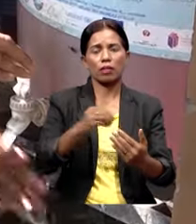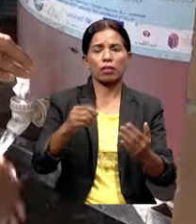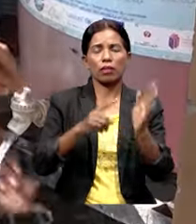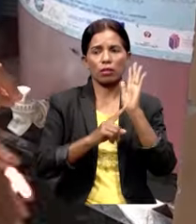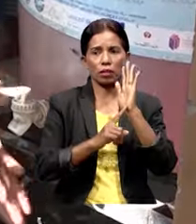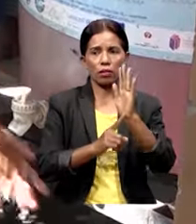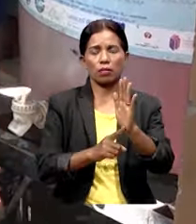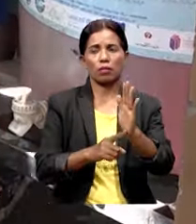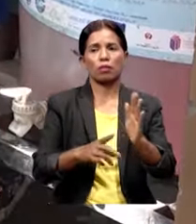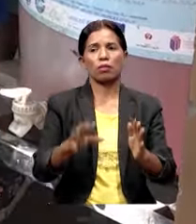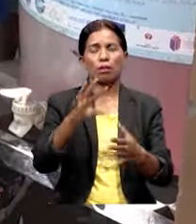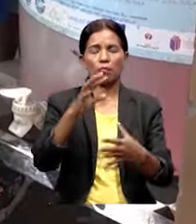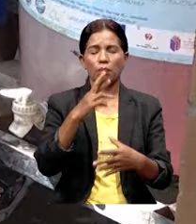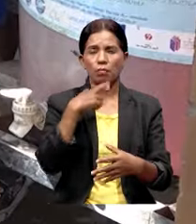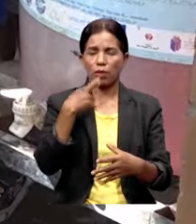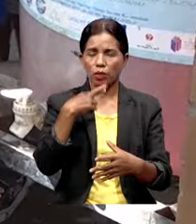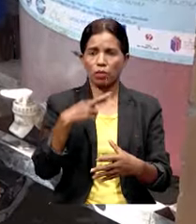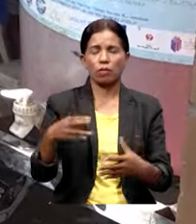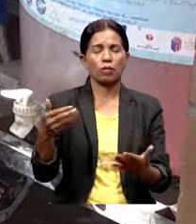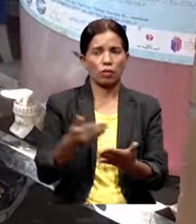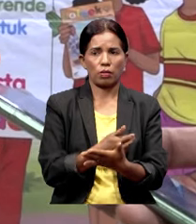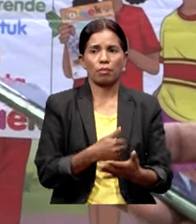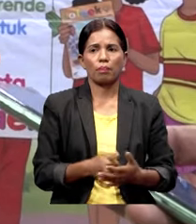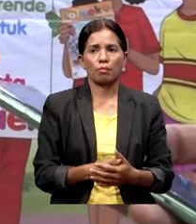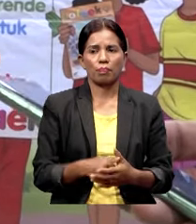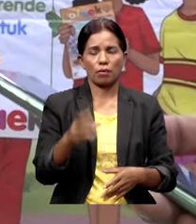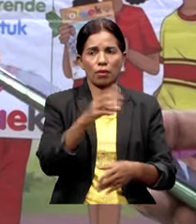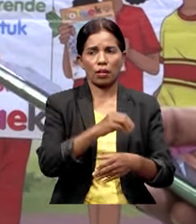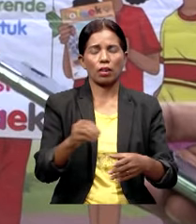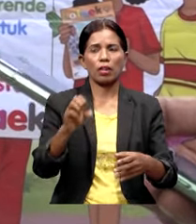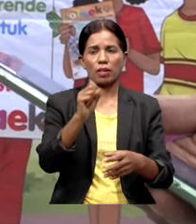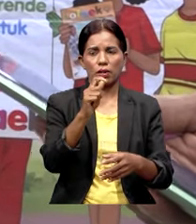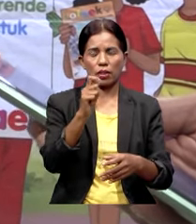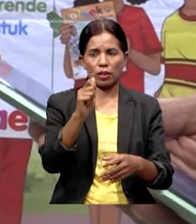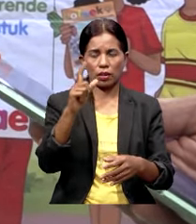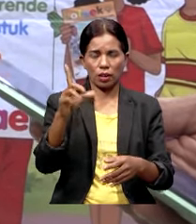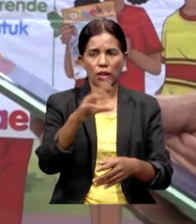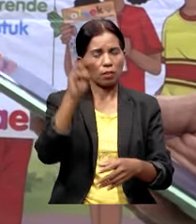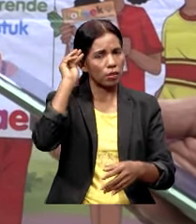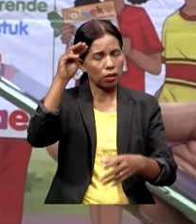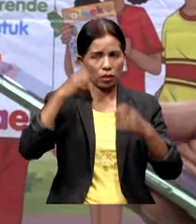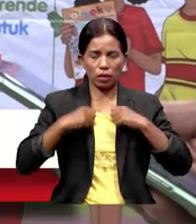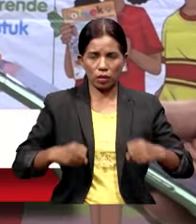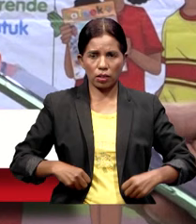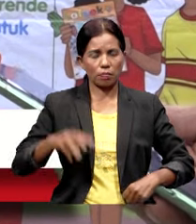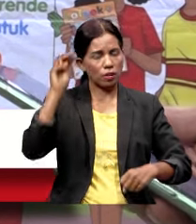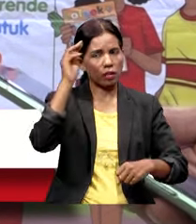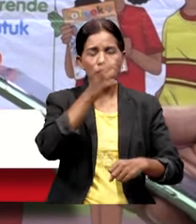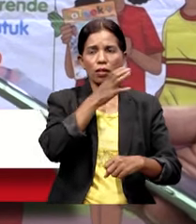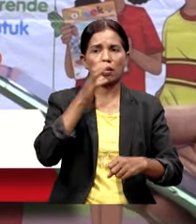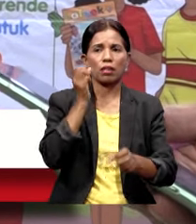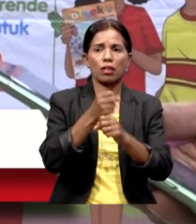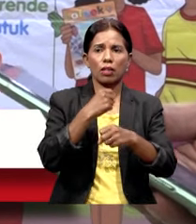FOM. Apoio Rússia, WFP, Ministério da Administração Estatal, Ministério da Saúde, Ministério da Agricultura,